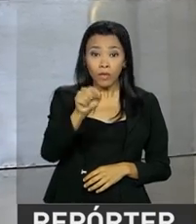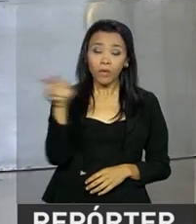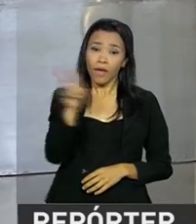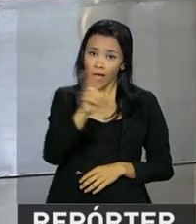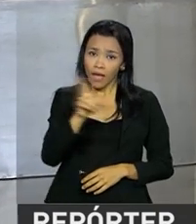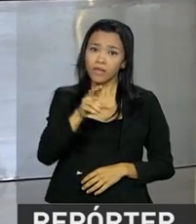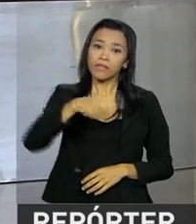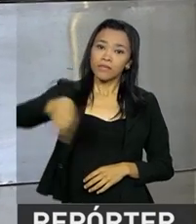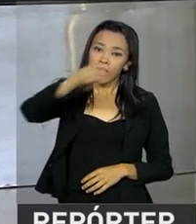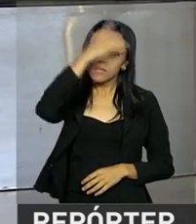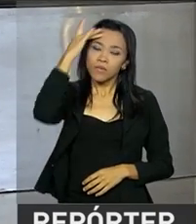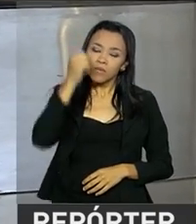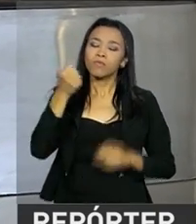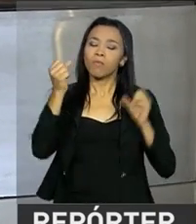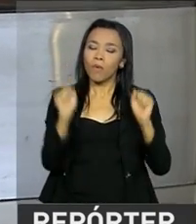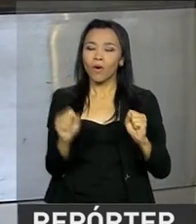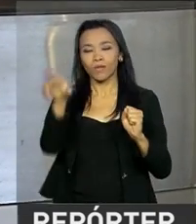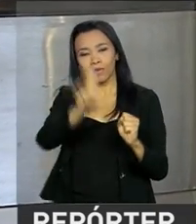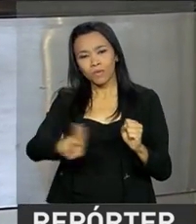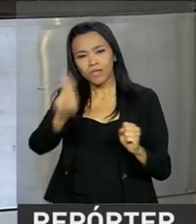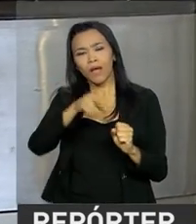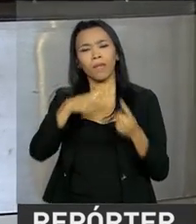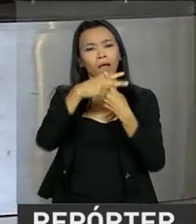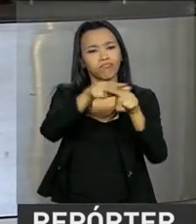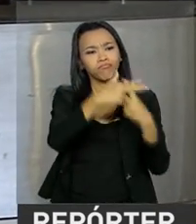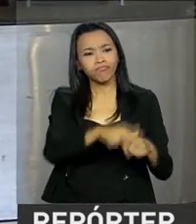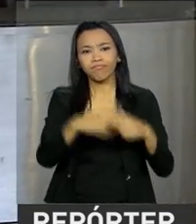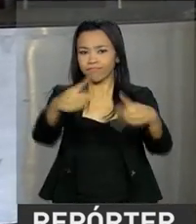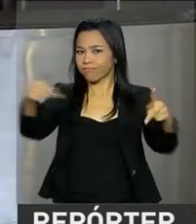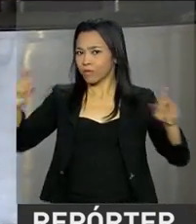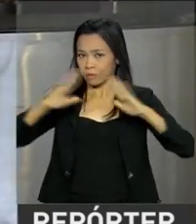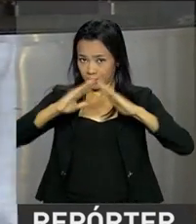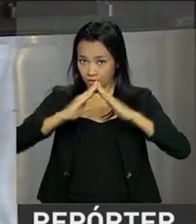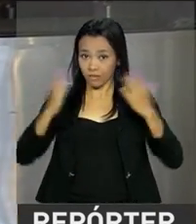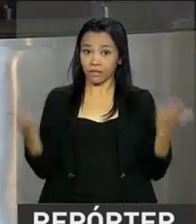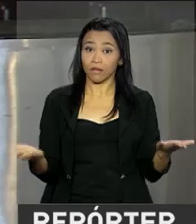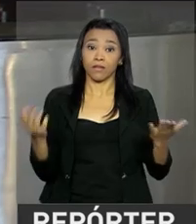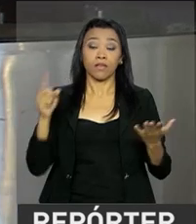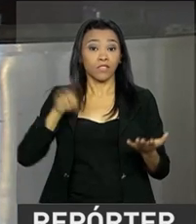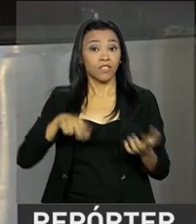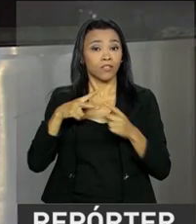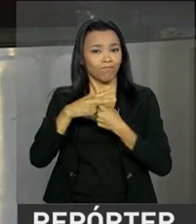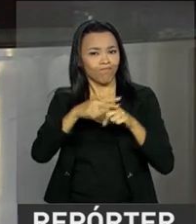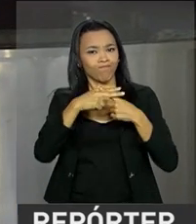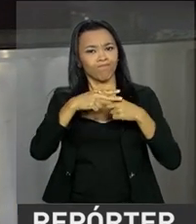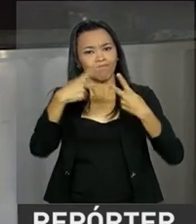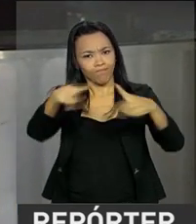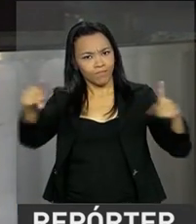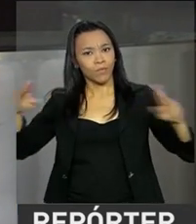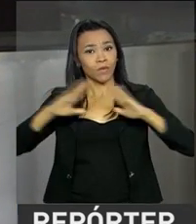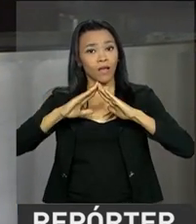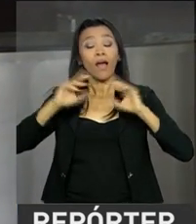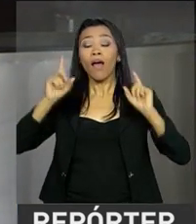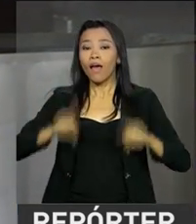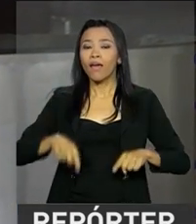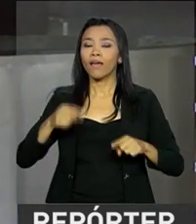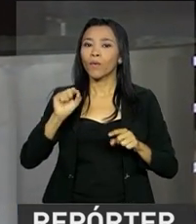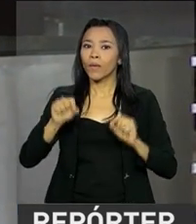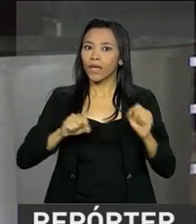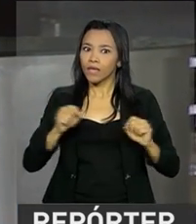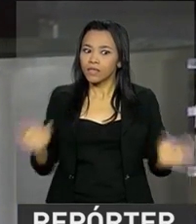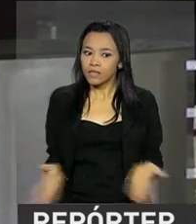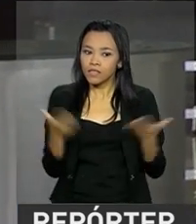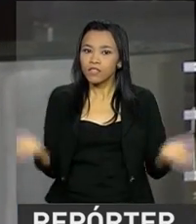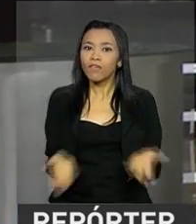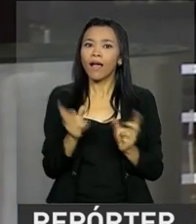fazer pequenas reformas aí na sua casa. Além da população poder fazer essas reformas, a ideia também é incentivar o comércio